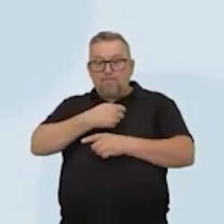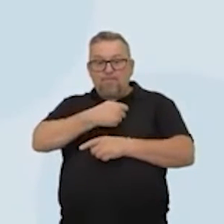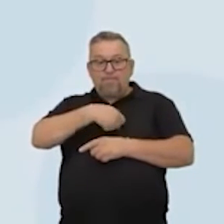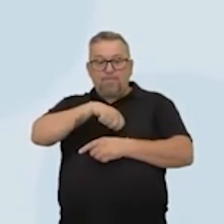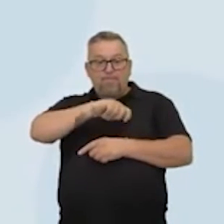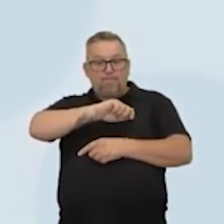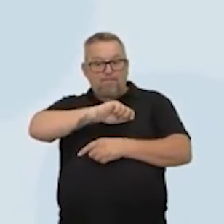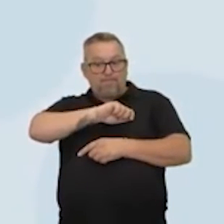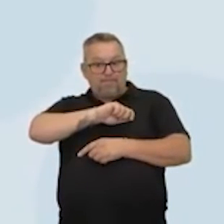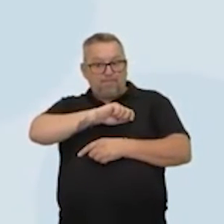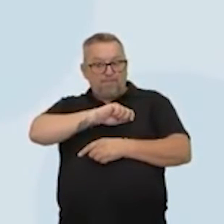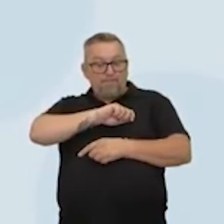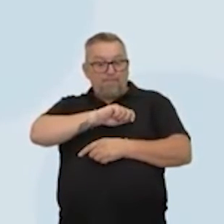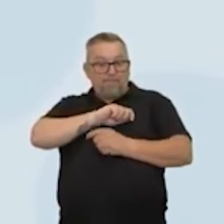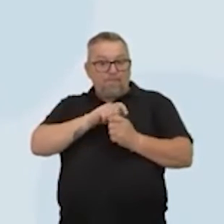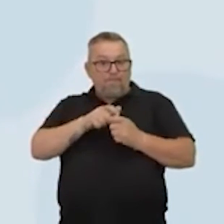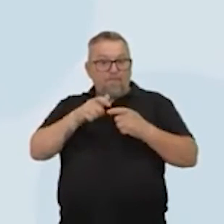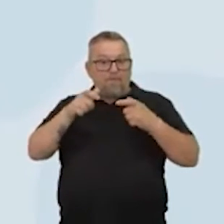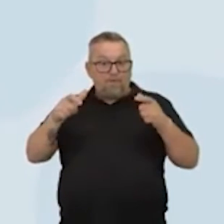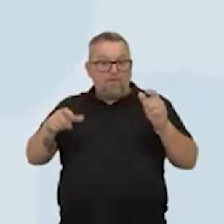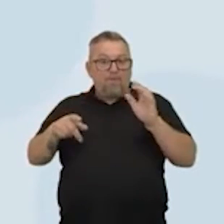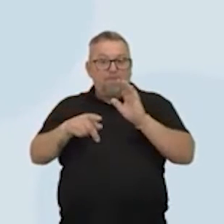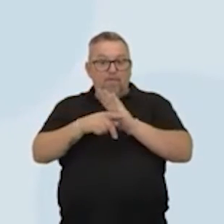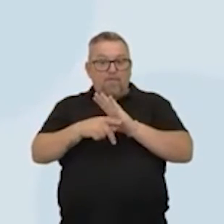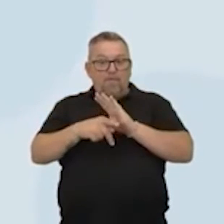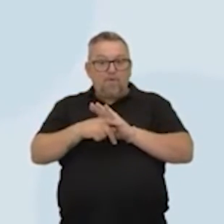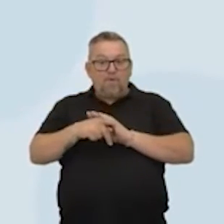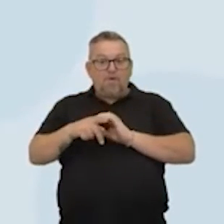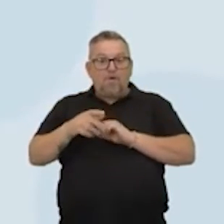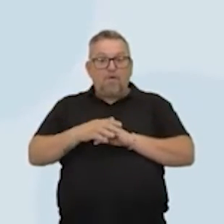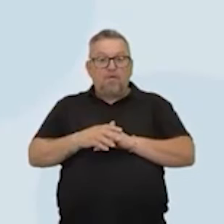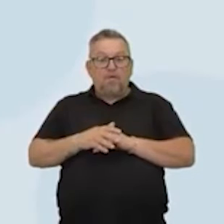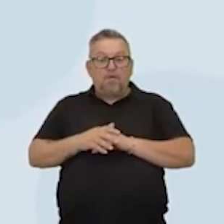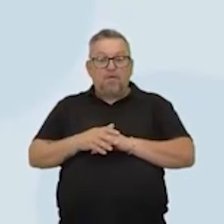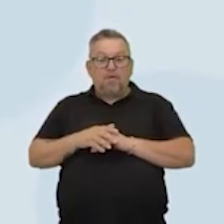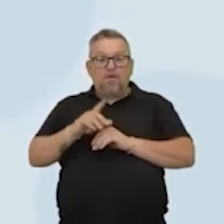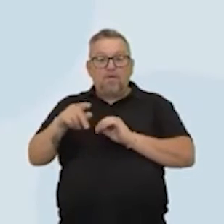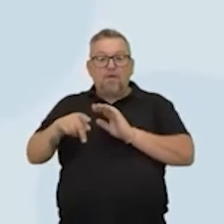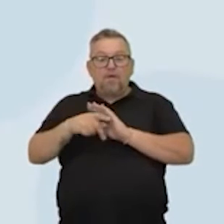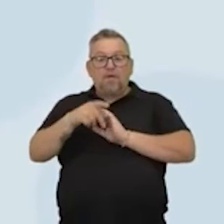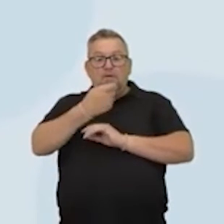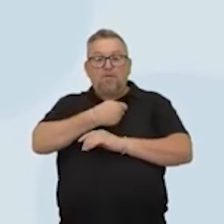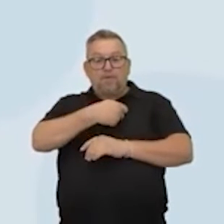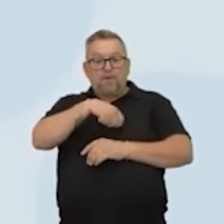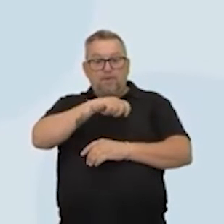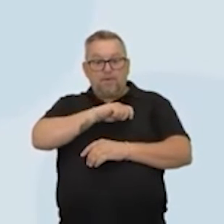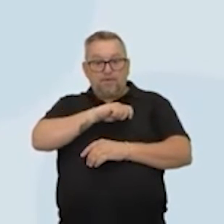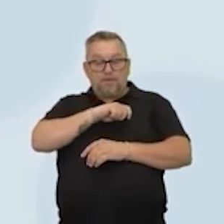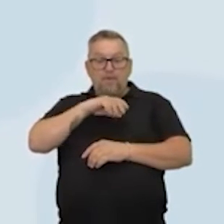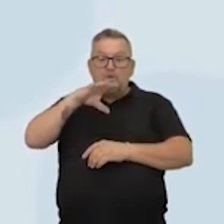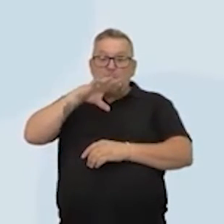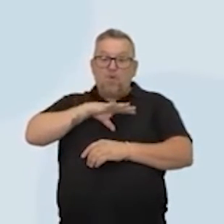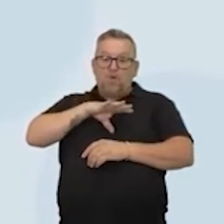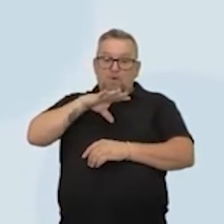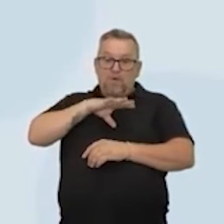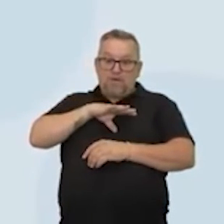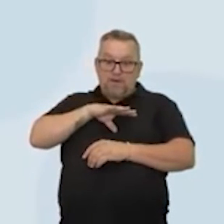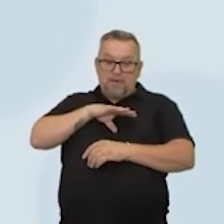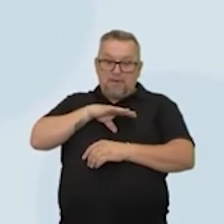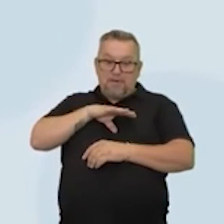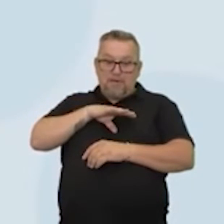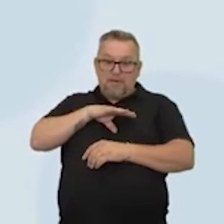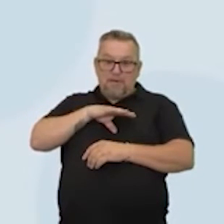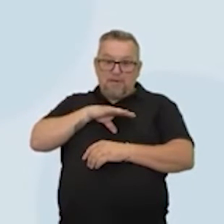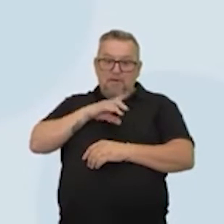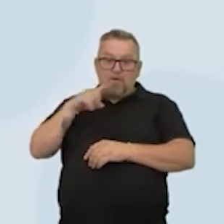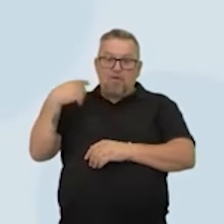espanhóis, né? Então boa parte desse território ele foi colonizado aí pelos espanhóis. Os portugueses, né, colonizaram